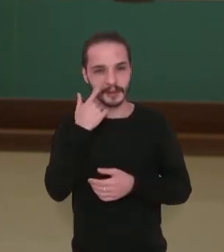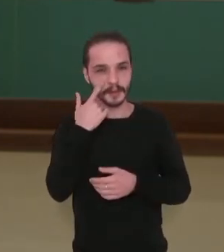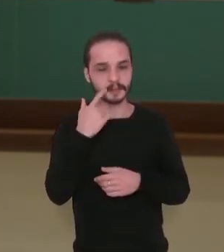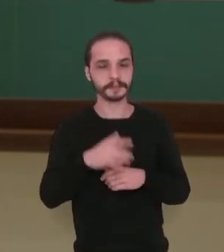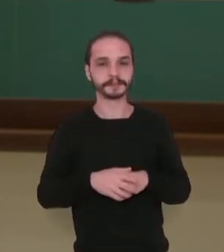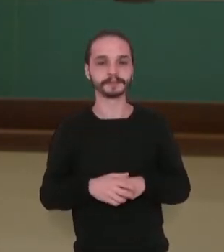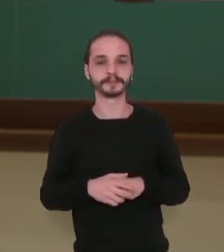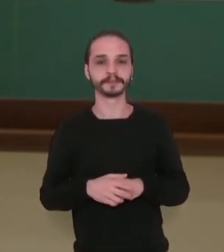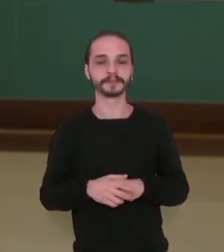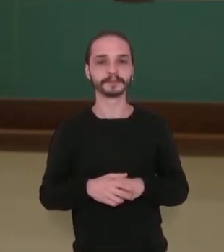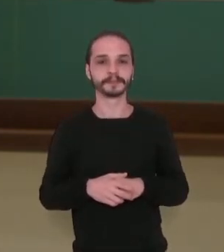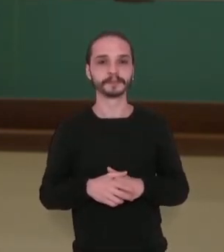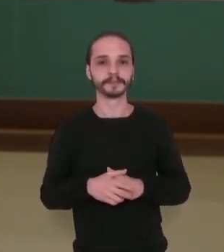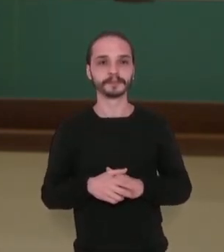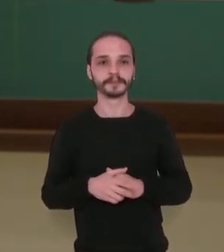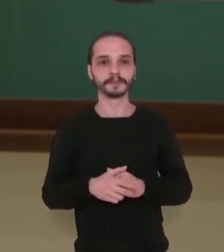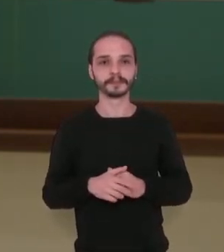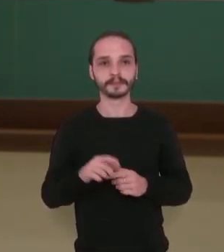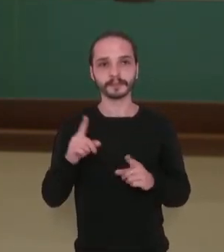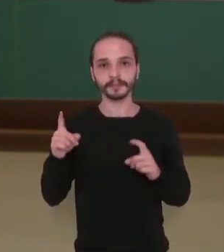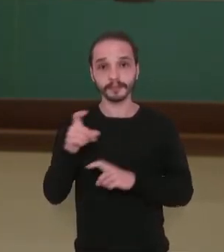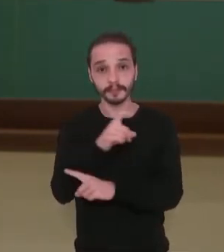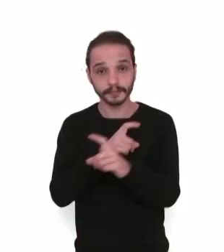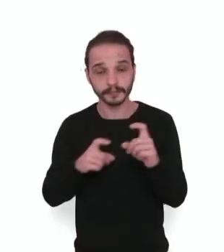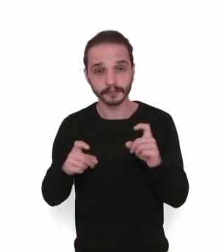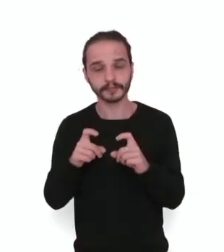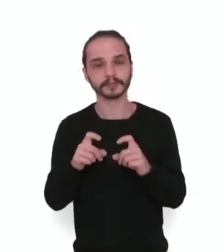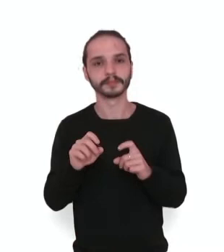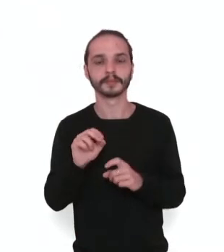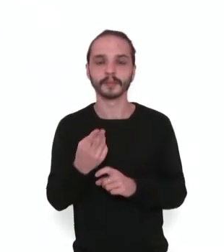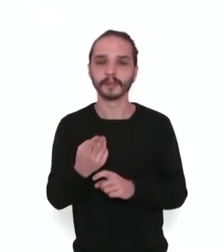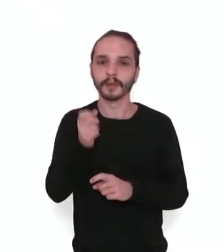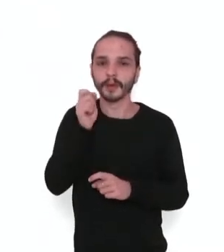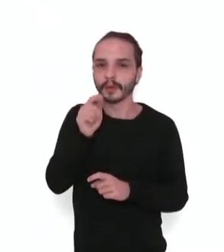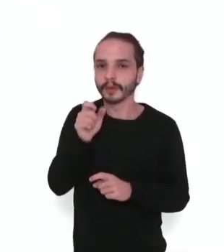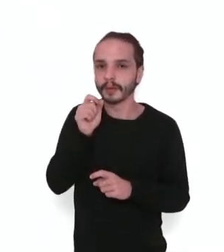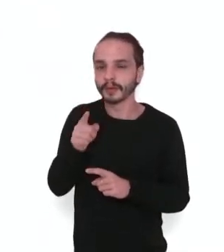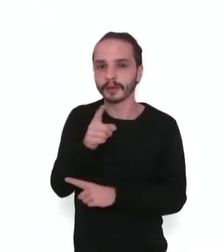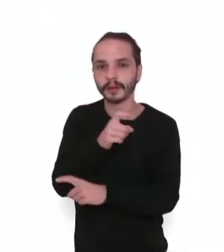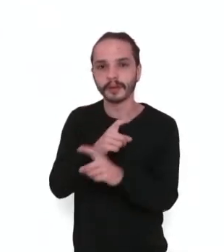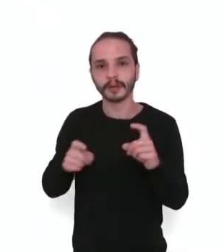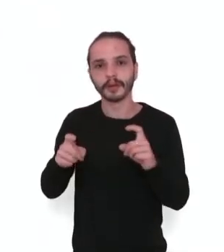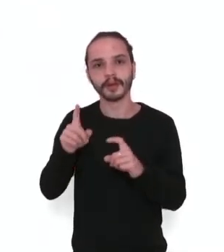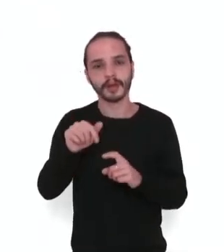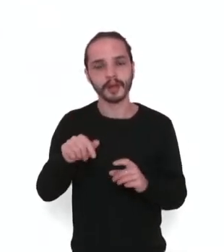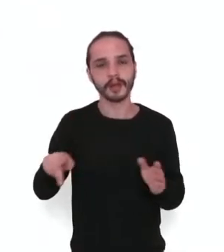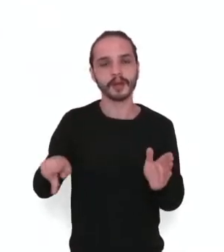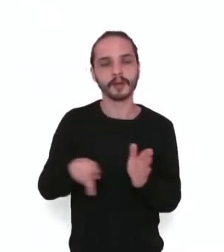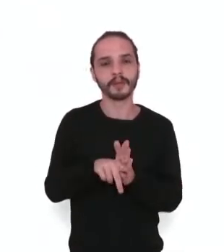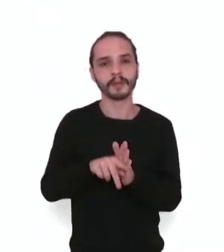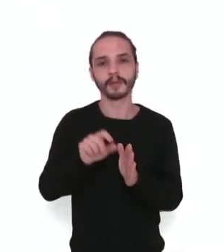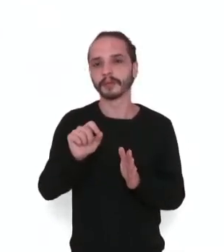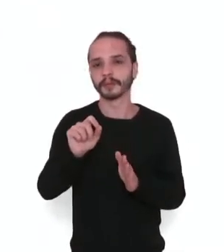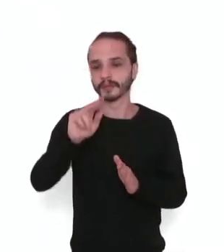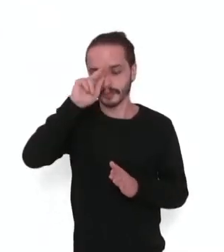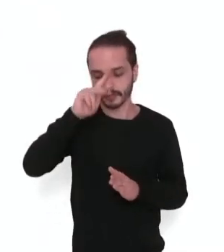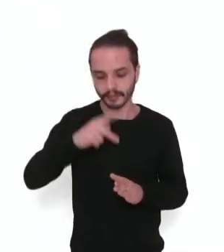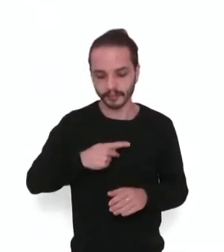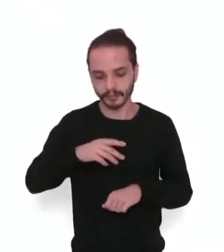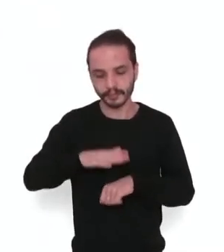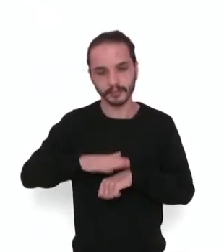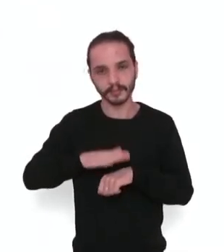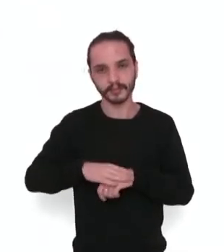conferir aqui comigo. As bactérias ou oceanobactérias são seres heterotróficos ou heterótrofos, ou